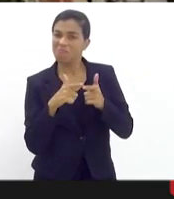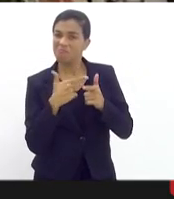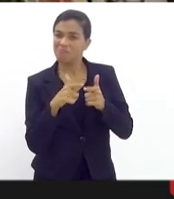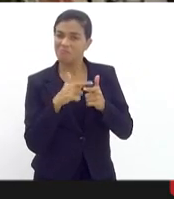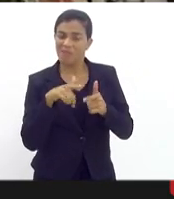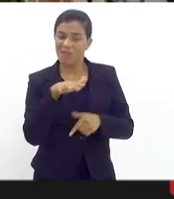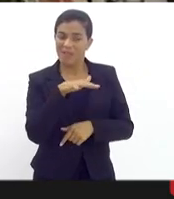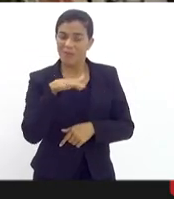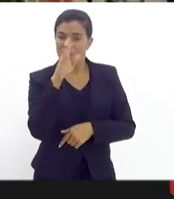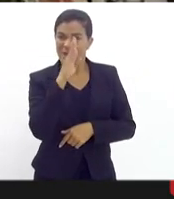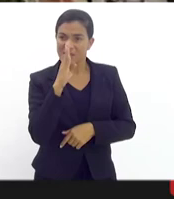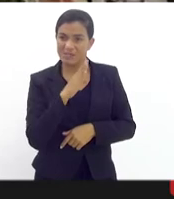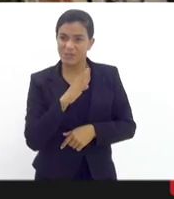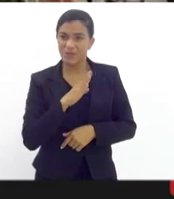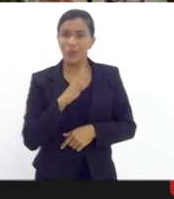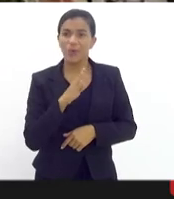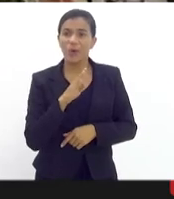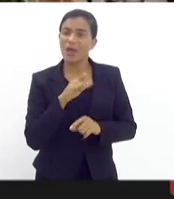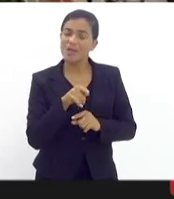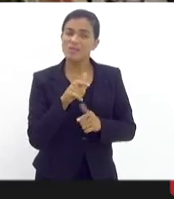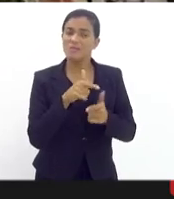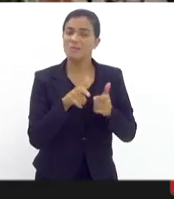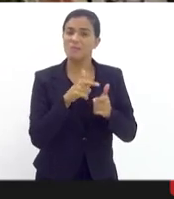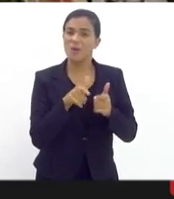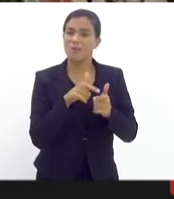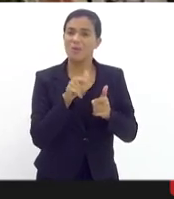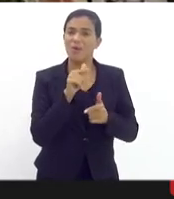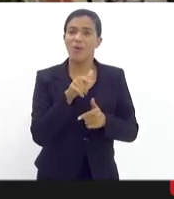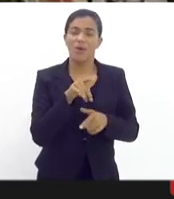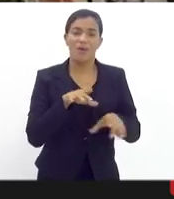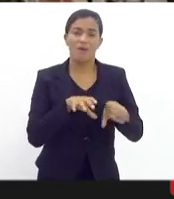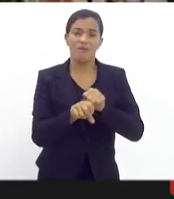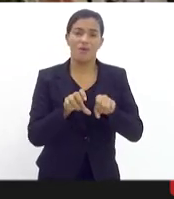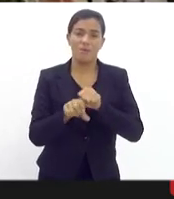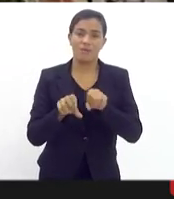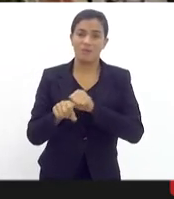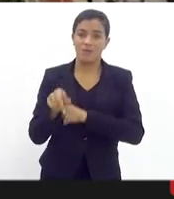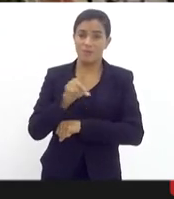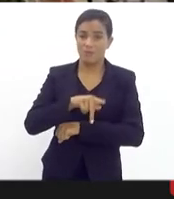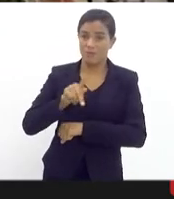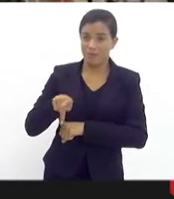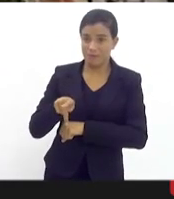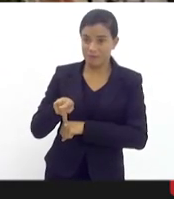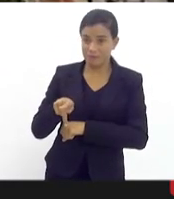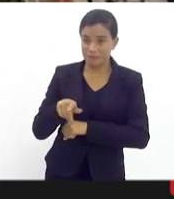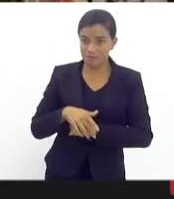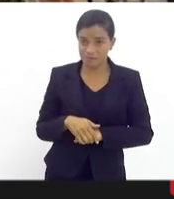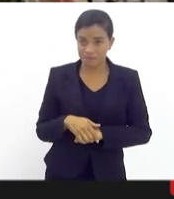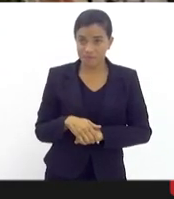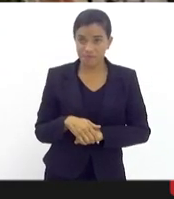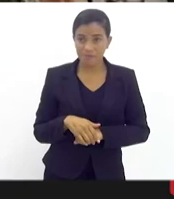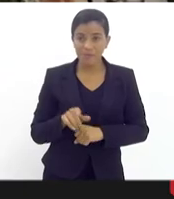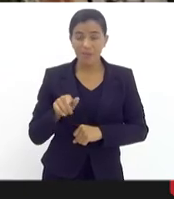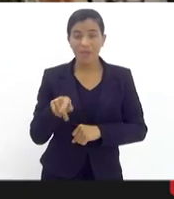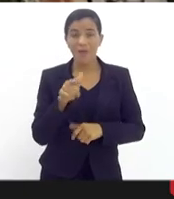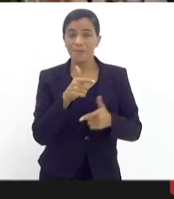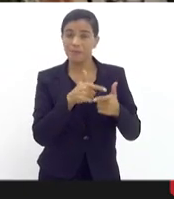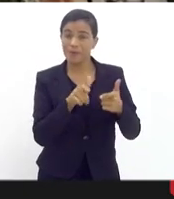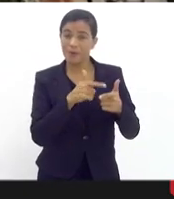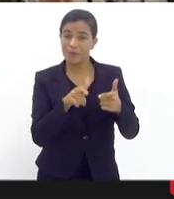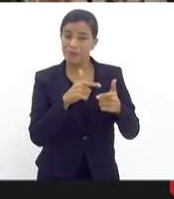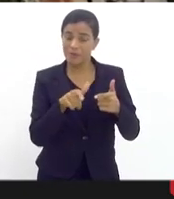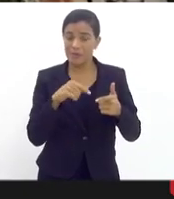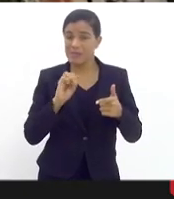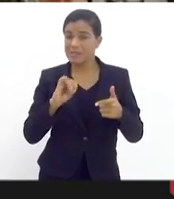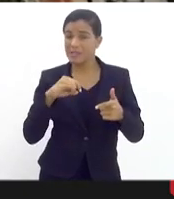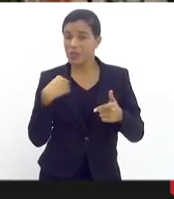questão brasileira, que esse nó é exatamente a formação de professores. Quer dizer, se nós pensamos